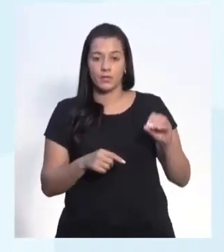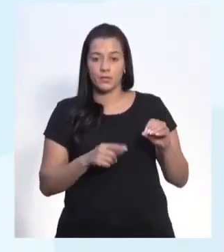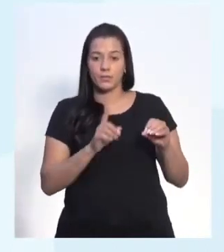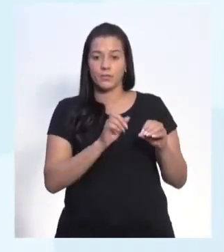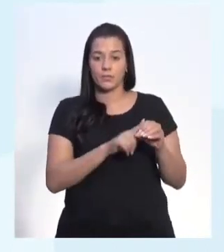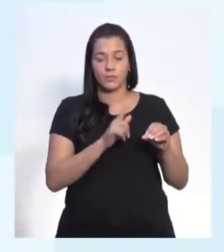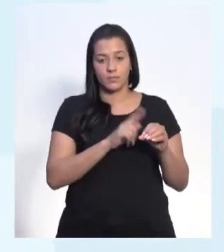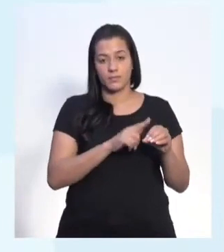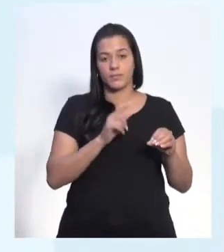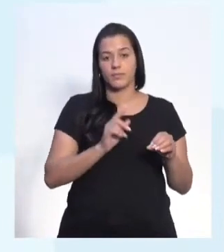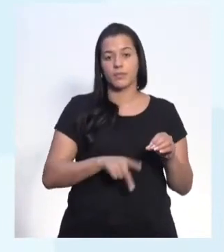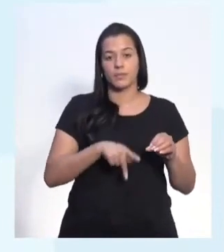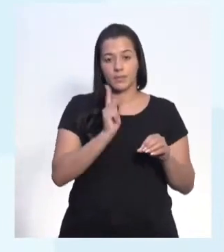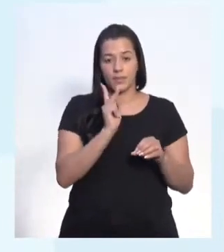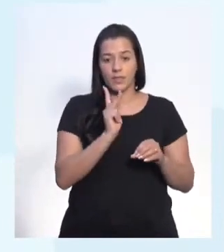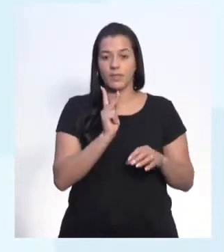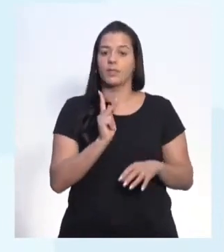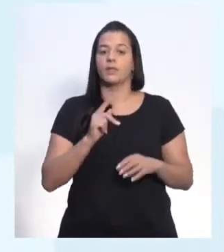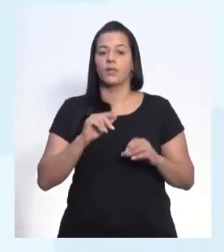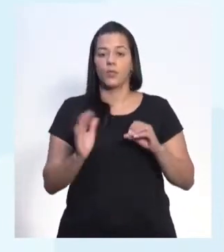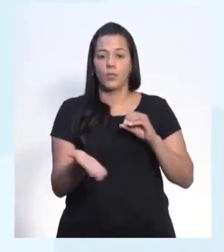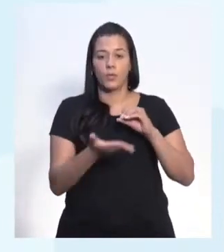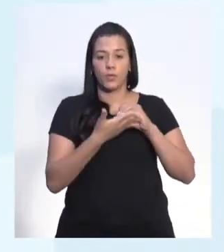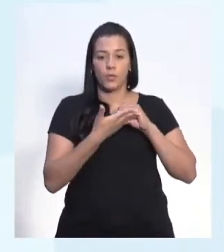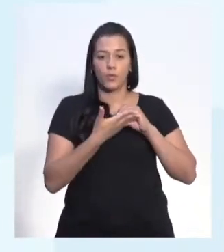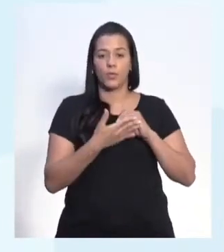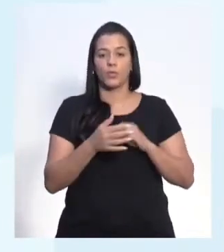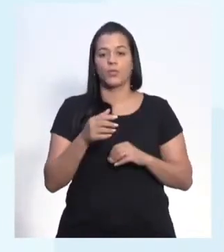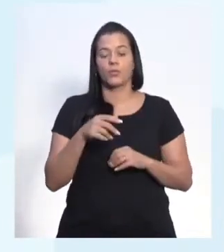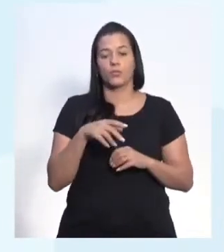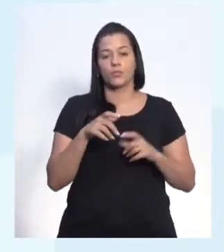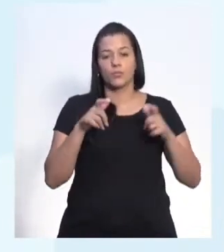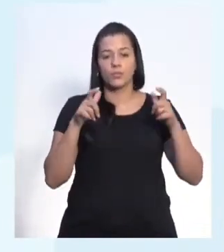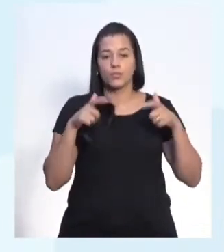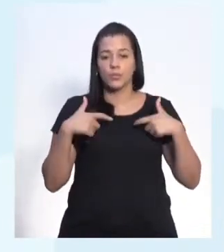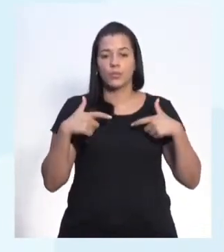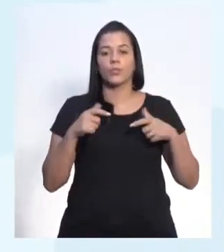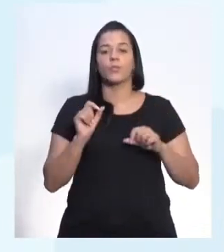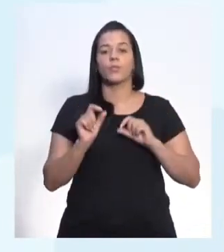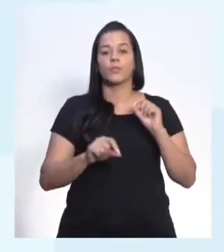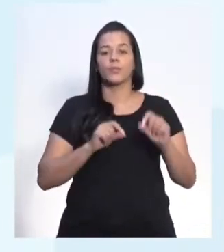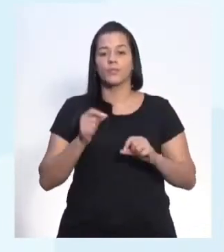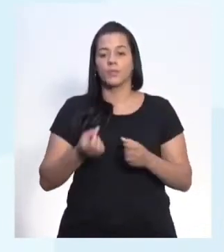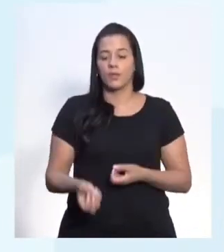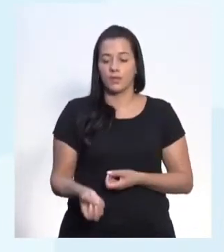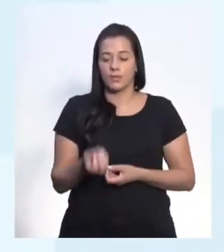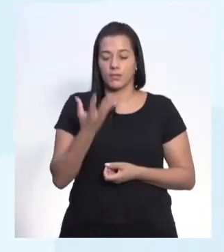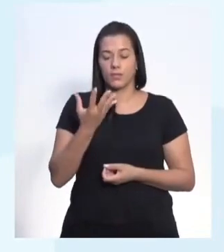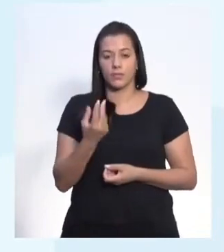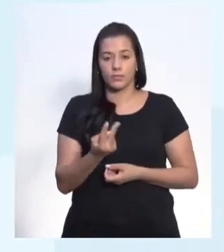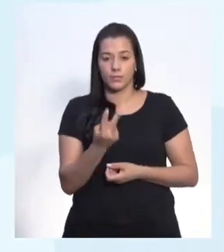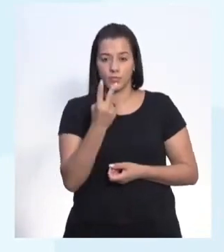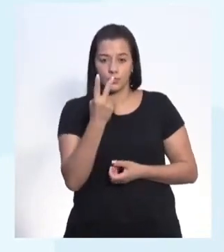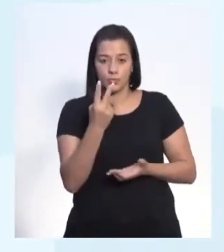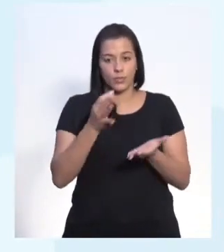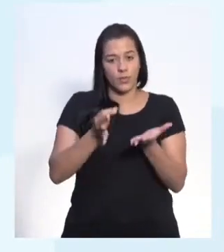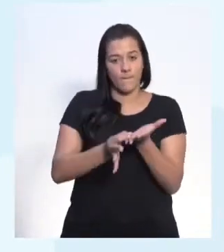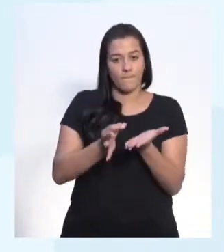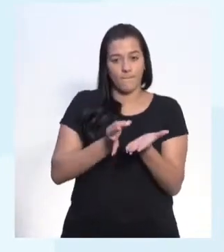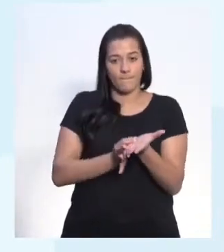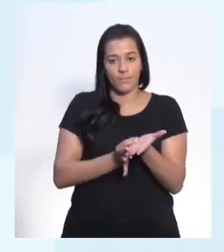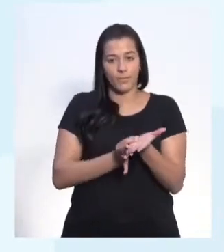cara e uma face coroa voltada para cima no lançamento de duas moedas